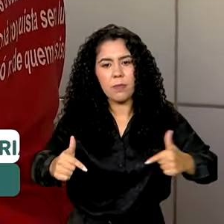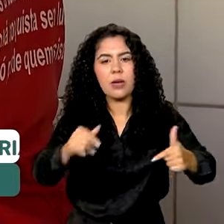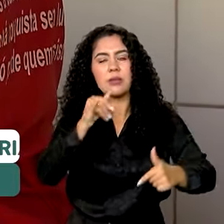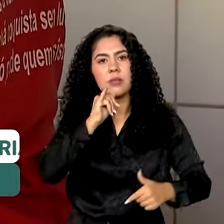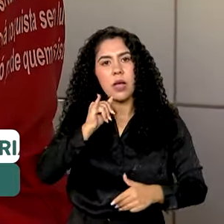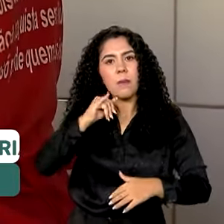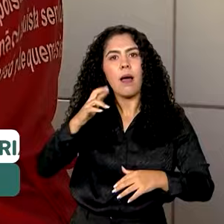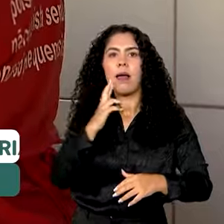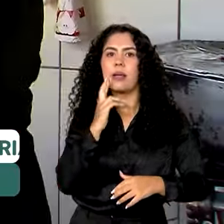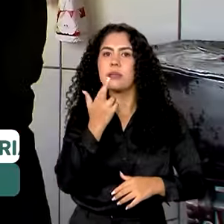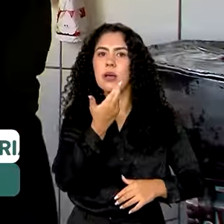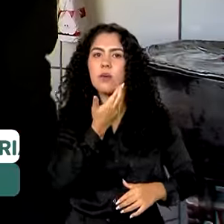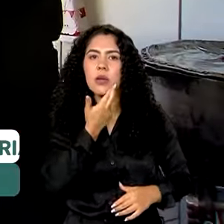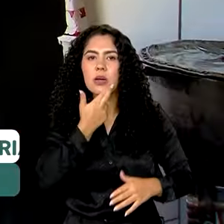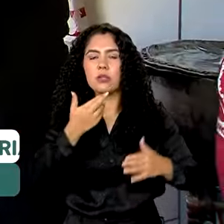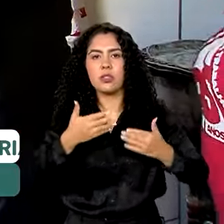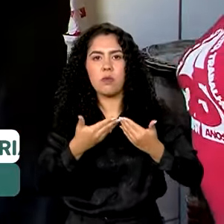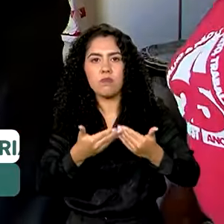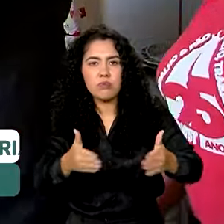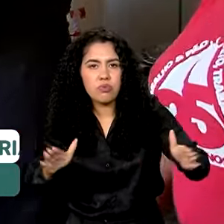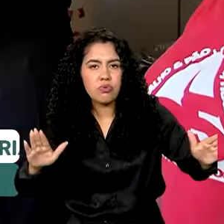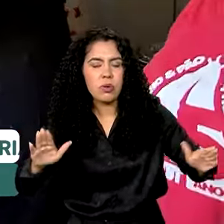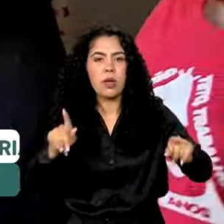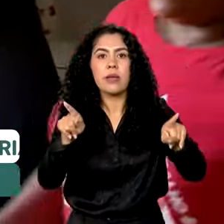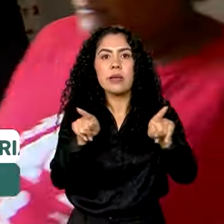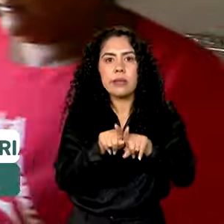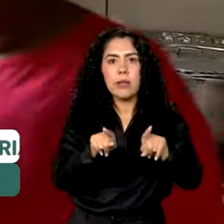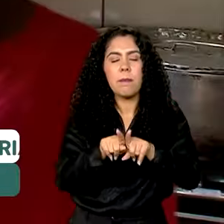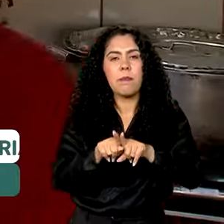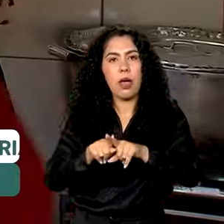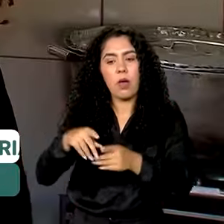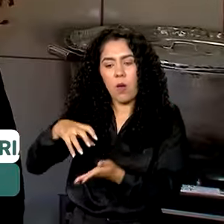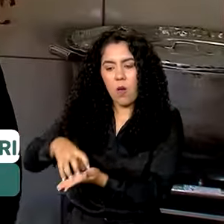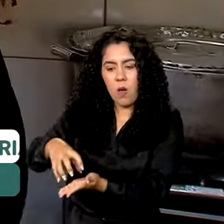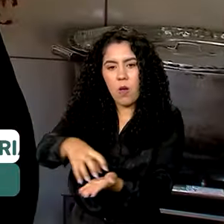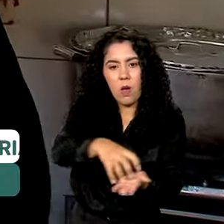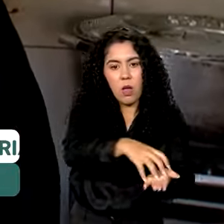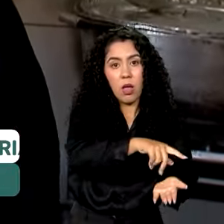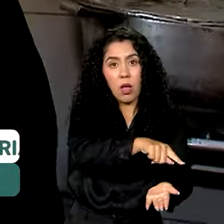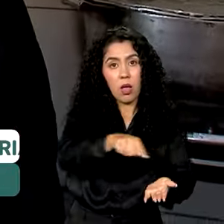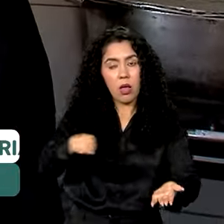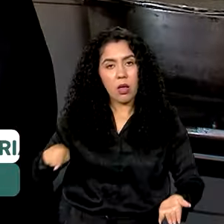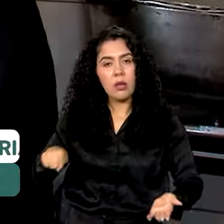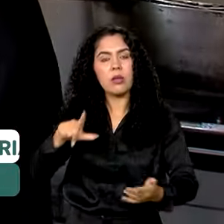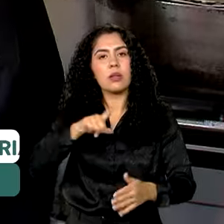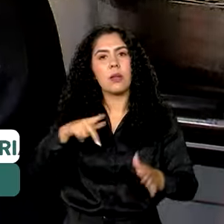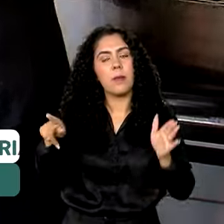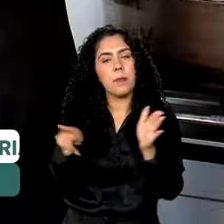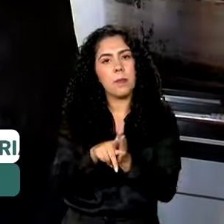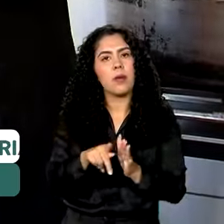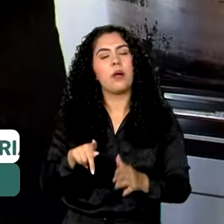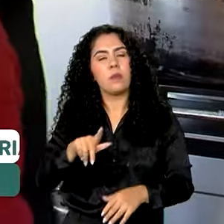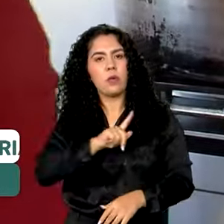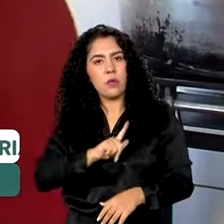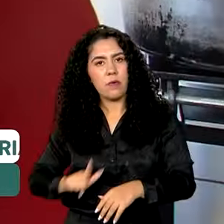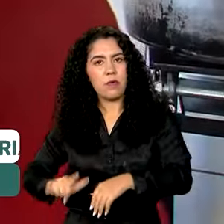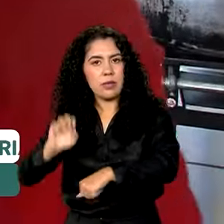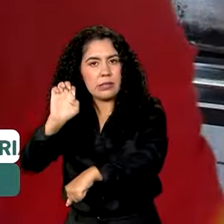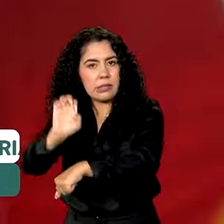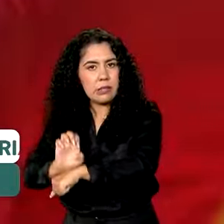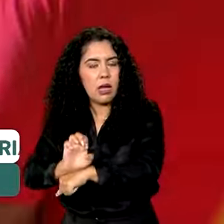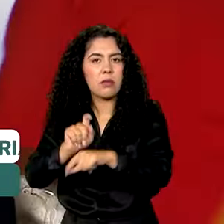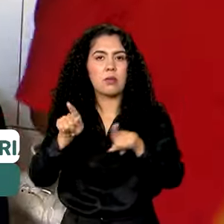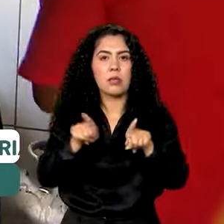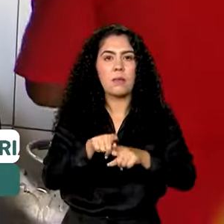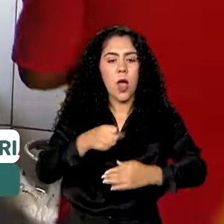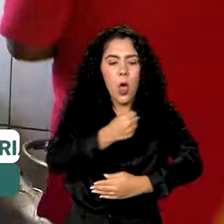os bancos de alimentos. E diferente dos restaurantes comunitários, que são coordenados pelos governos estaduais, as cozinhas